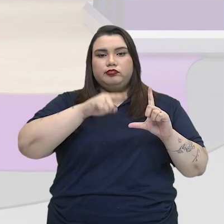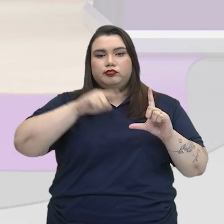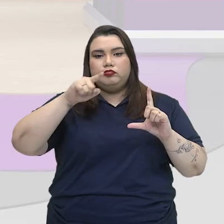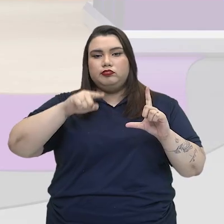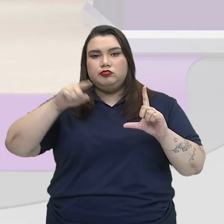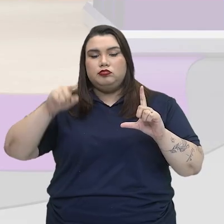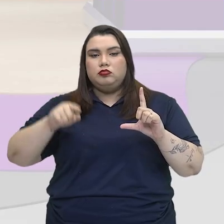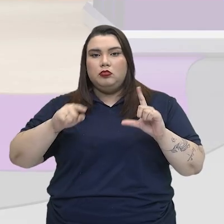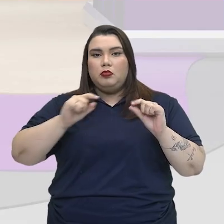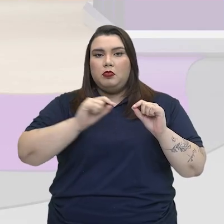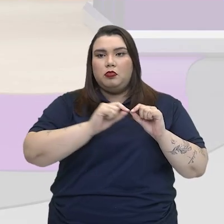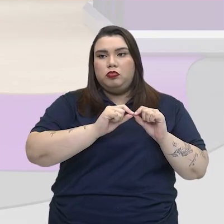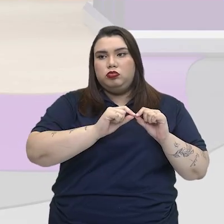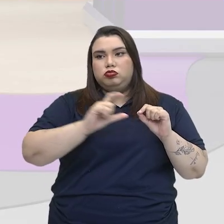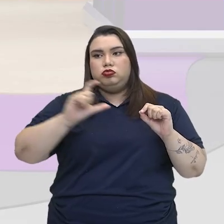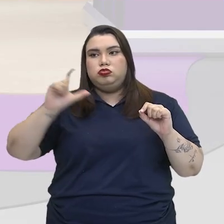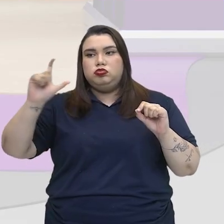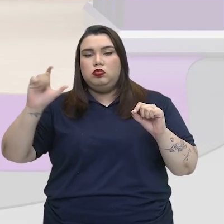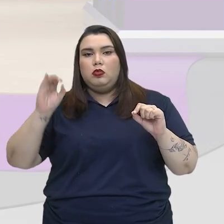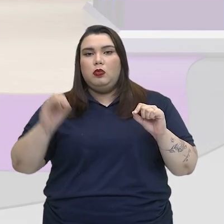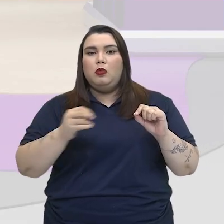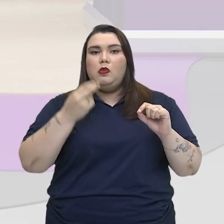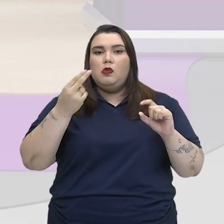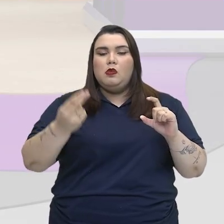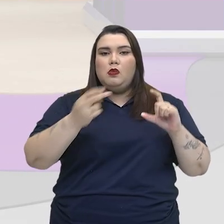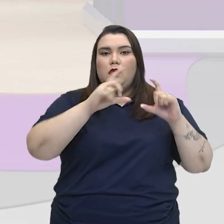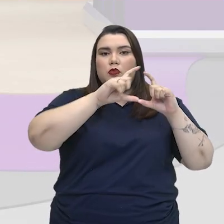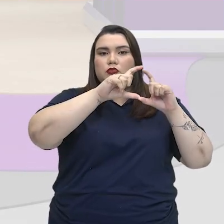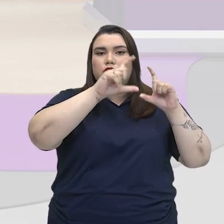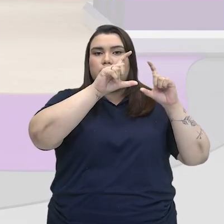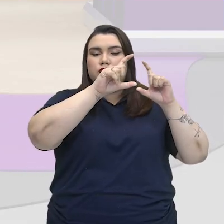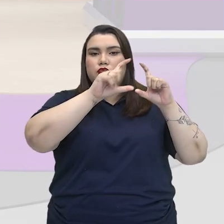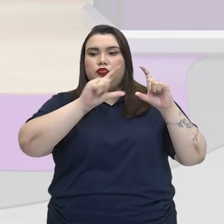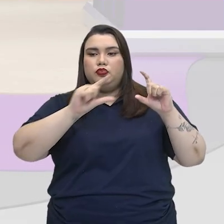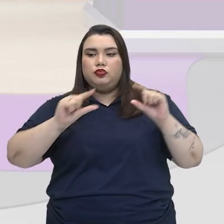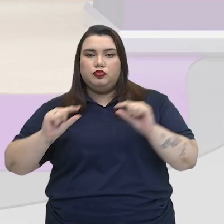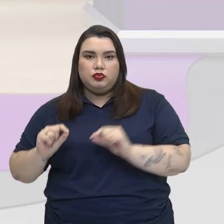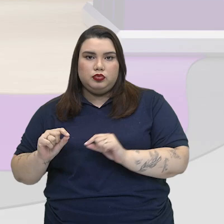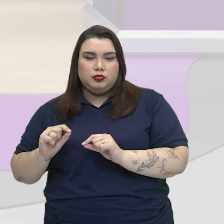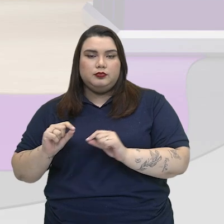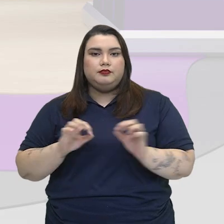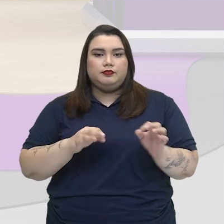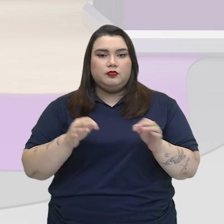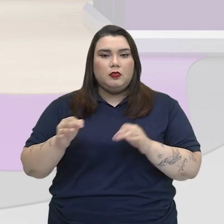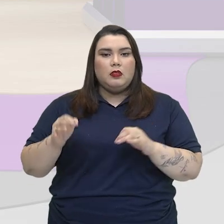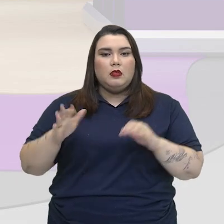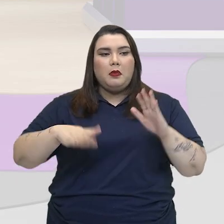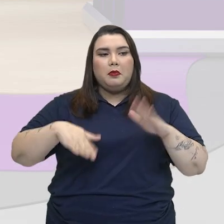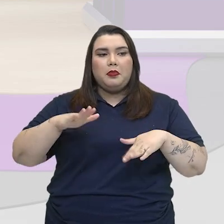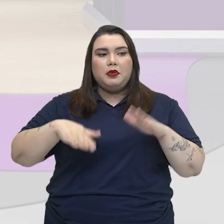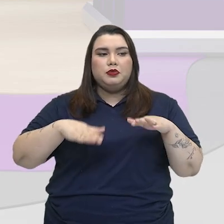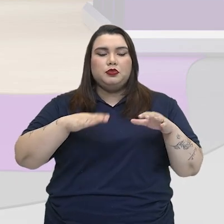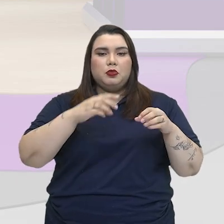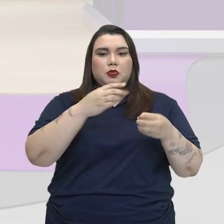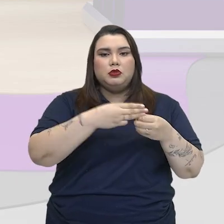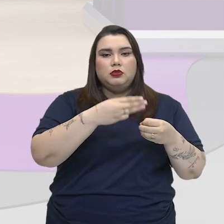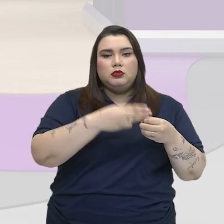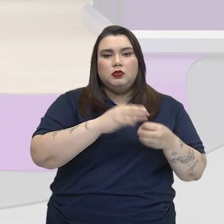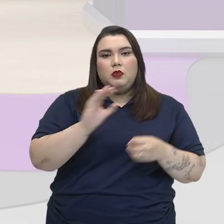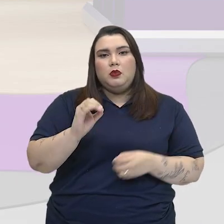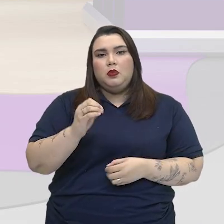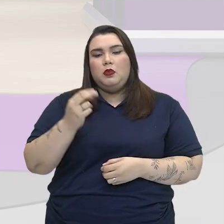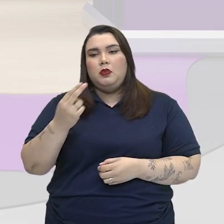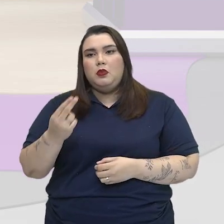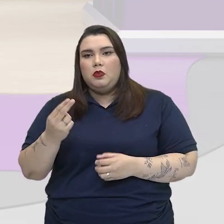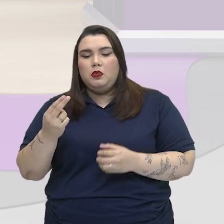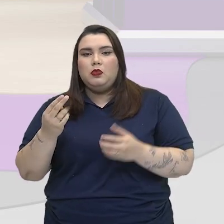crescimento ou o decrescimento, né, das viagens de um determinado município em determinada época do ano, como, por exemplo, o Festival Folclórico